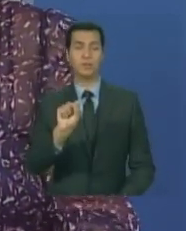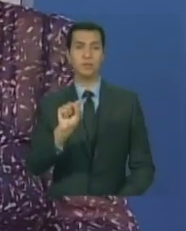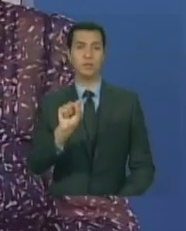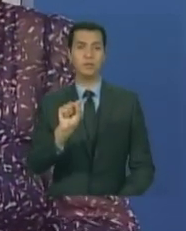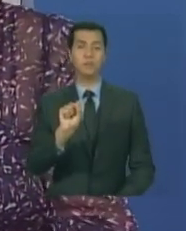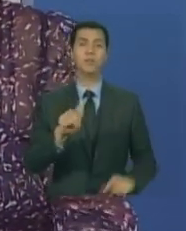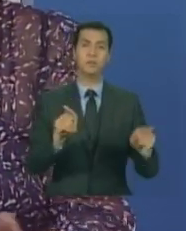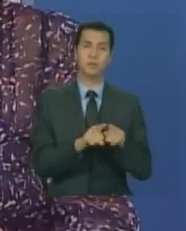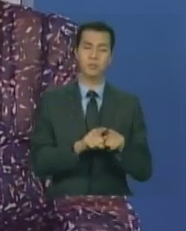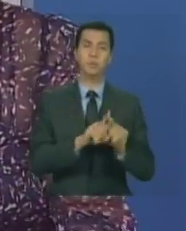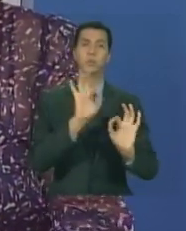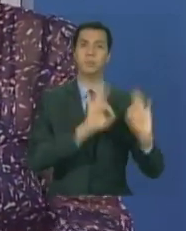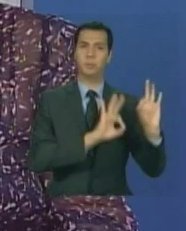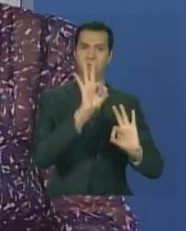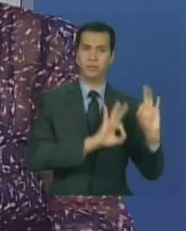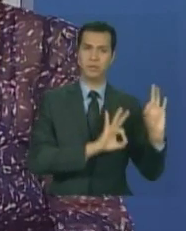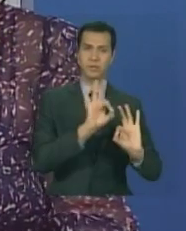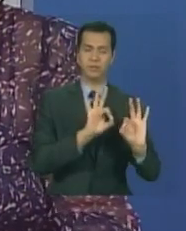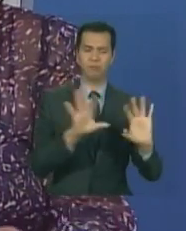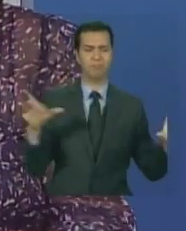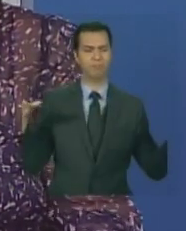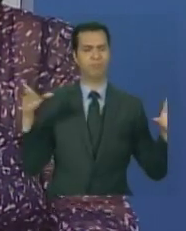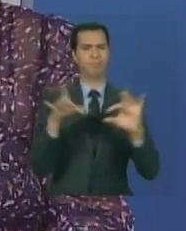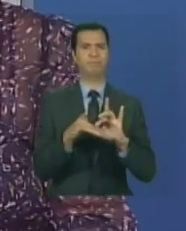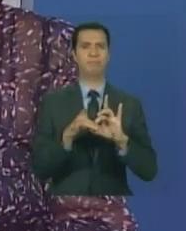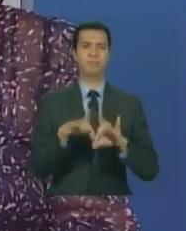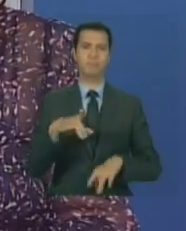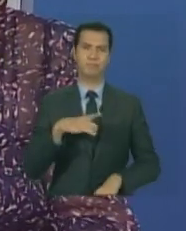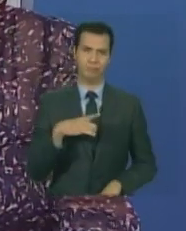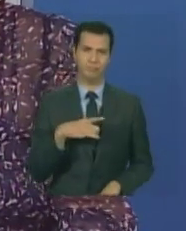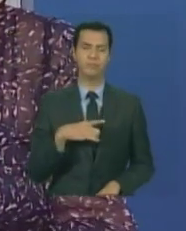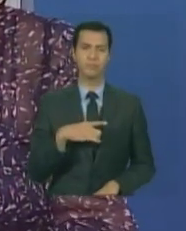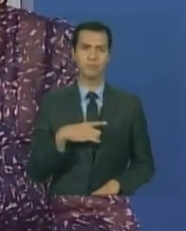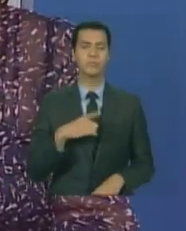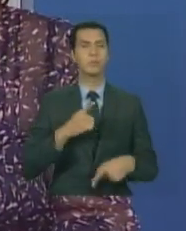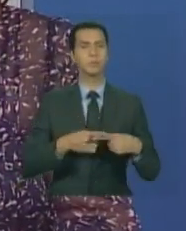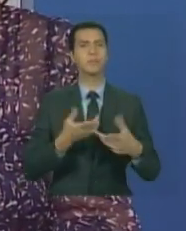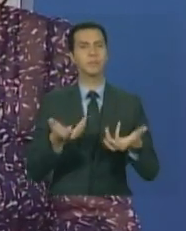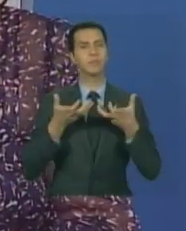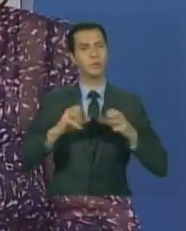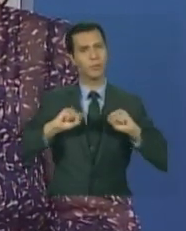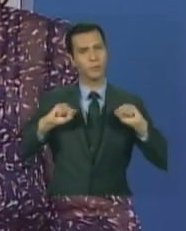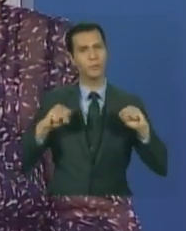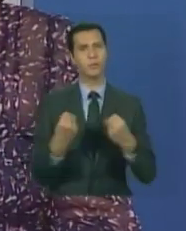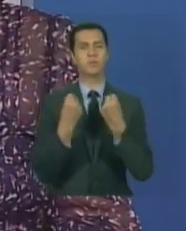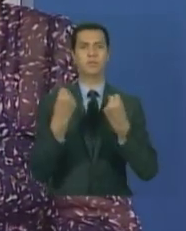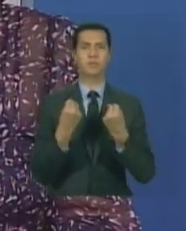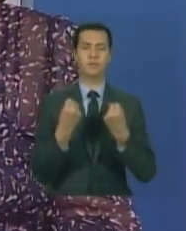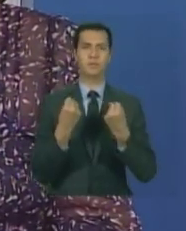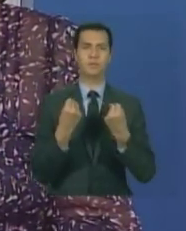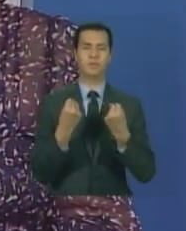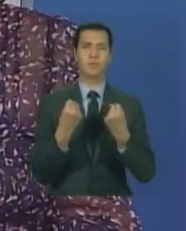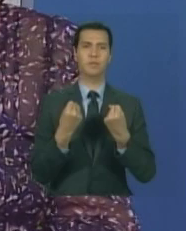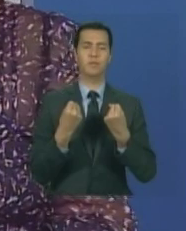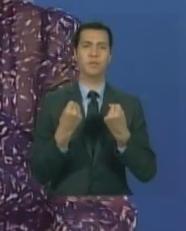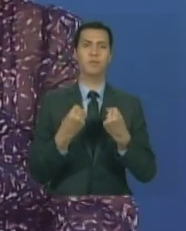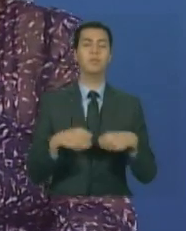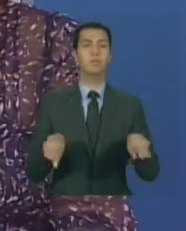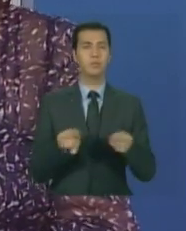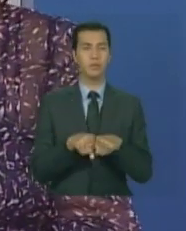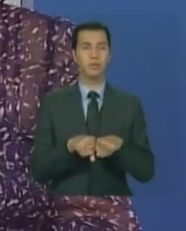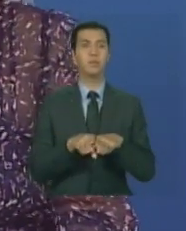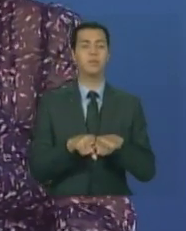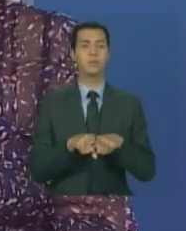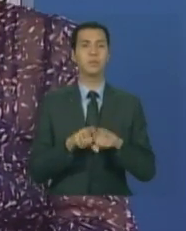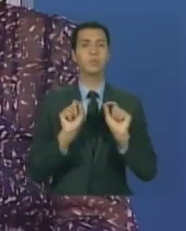e o plano, né, eram irmãos gêmeos, né, no sentido de fortalecer e dar, vamos dizer, do